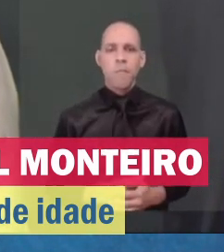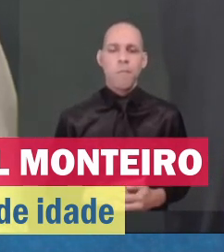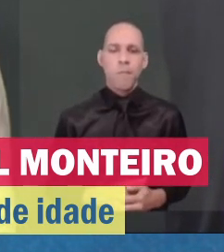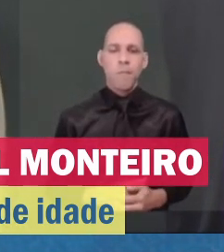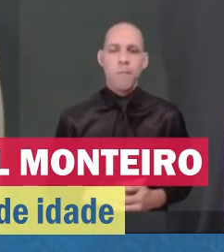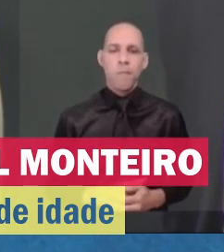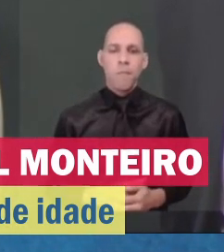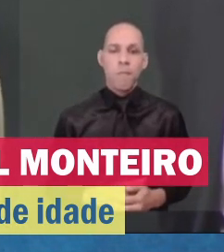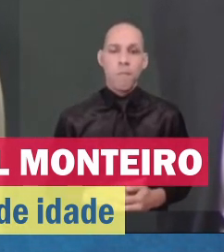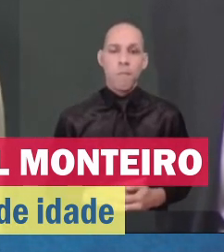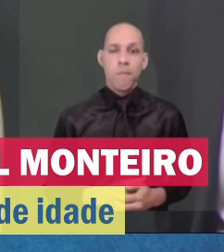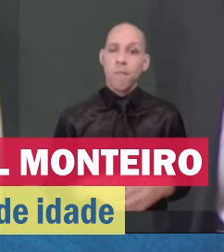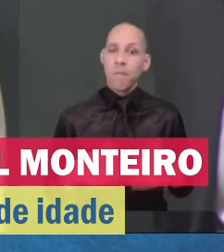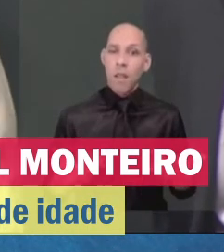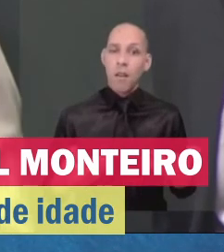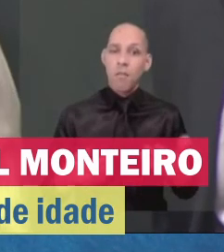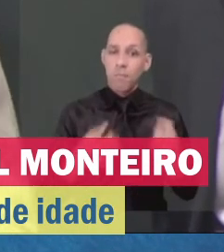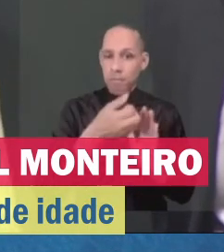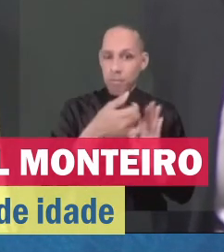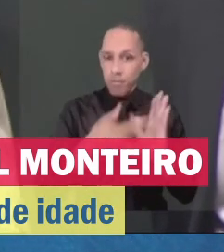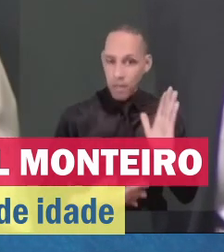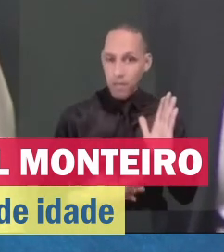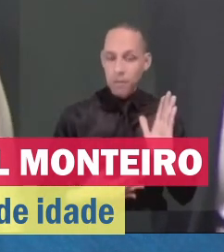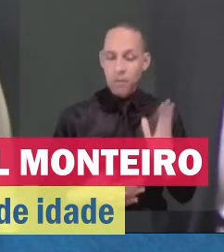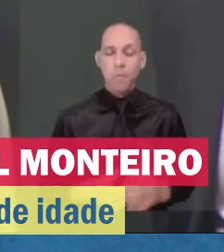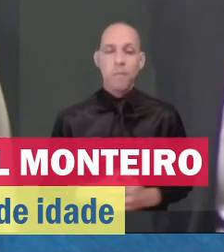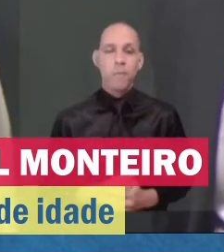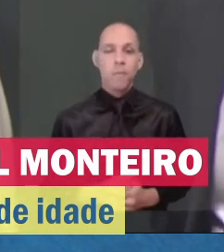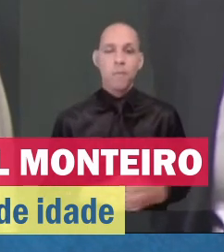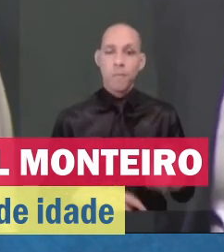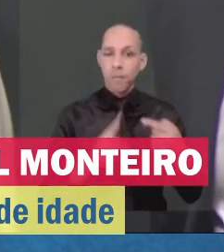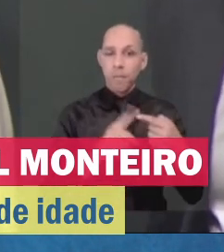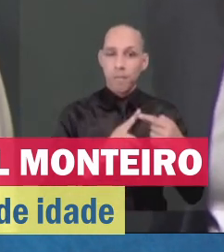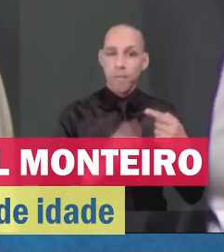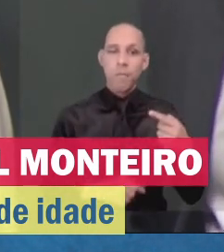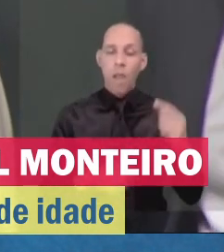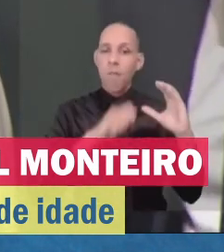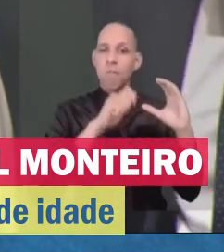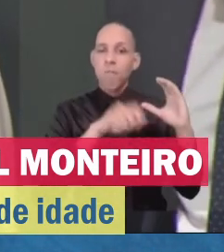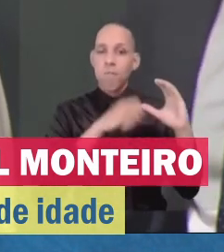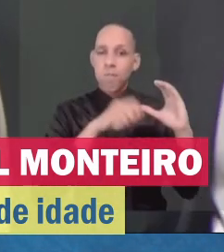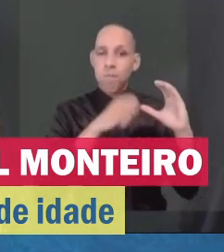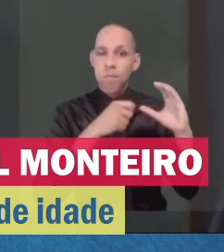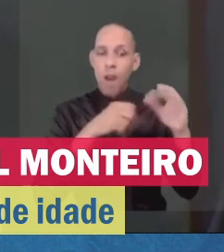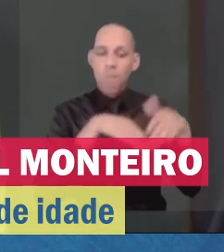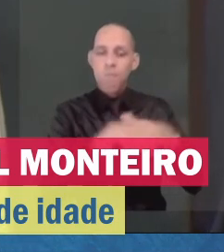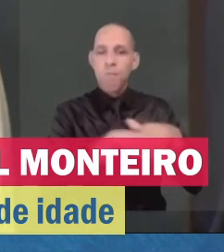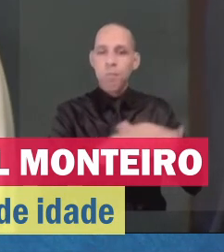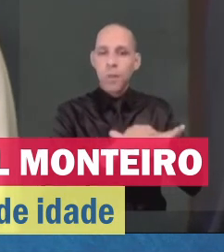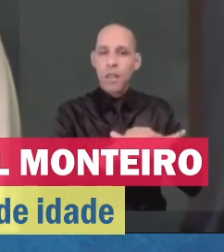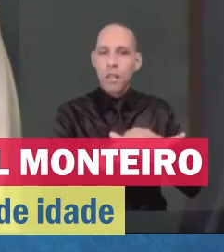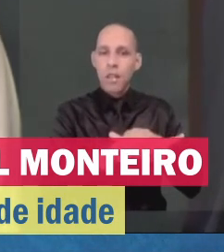Cabe listá-los por definitivo. 1. Filmagem e armazenamento de